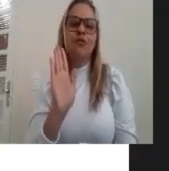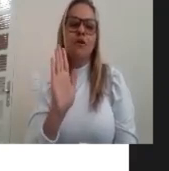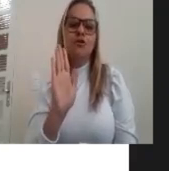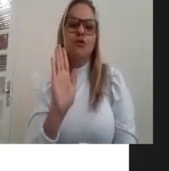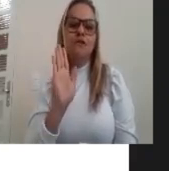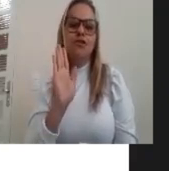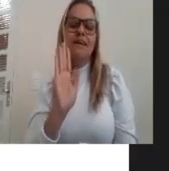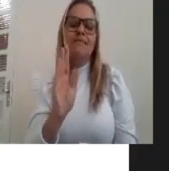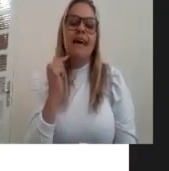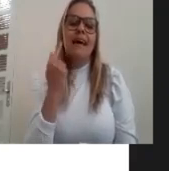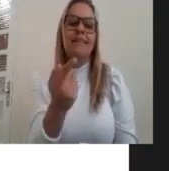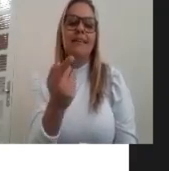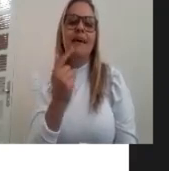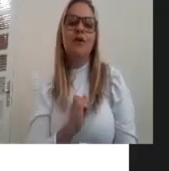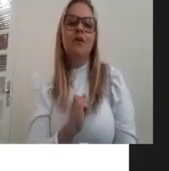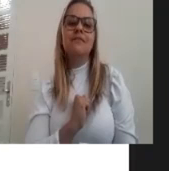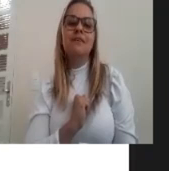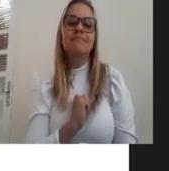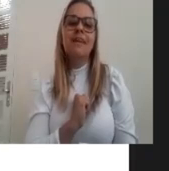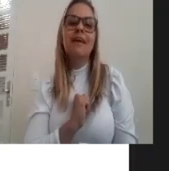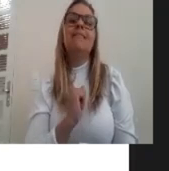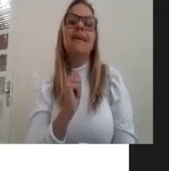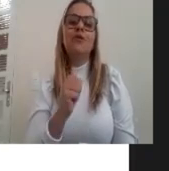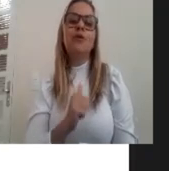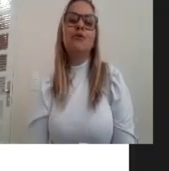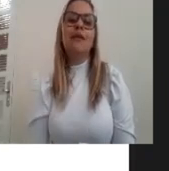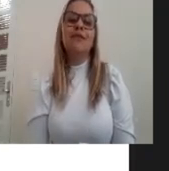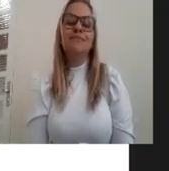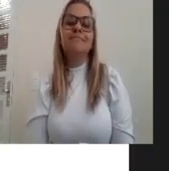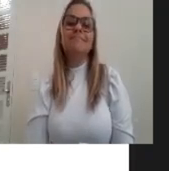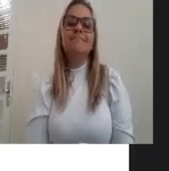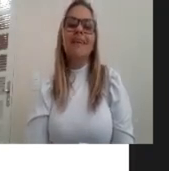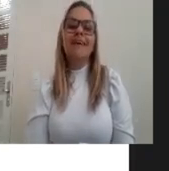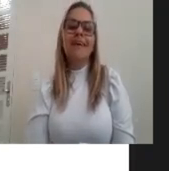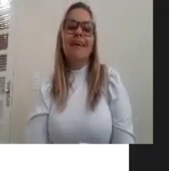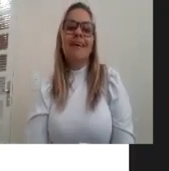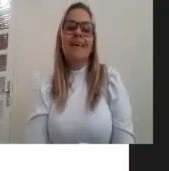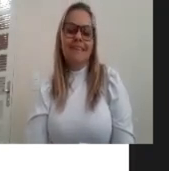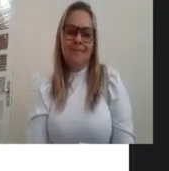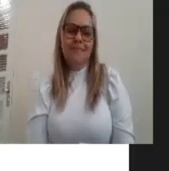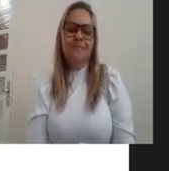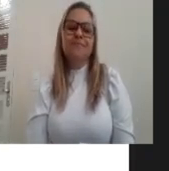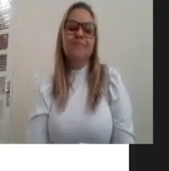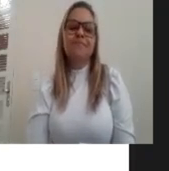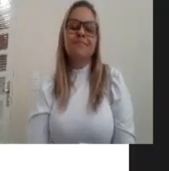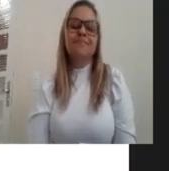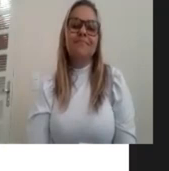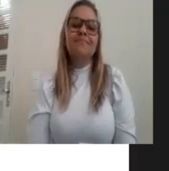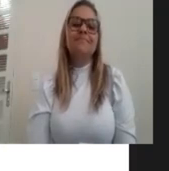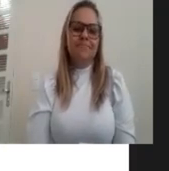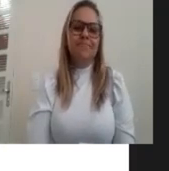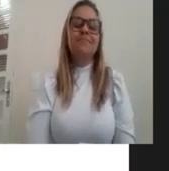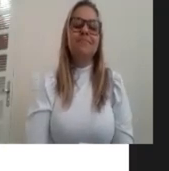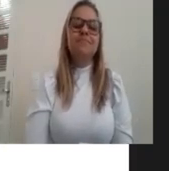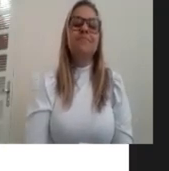essas 5 pessoas fechassem, ela teria a cortesia. Uhum. E tem dado resultado. Aí, ó, tá vendo? É criatividade, tem